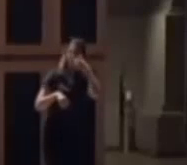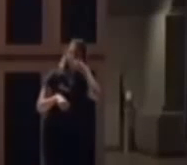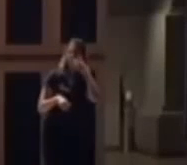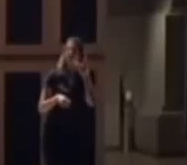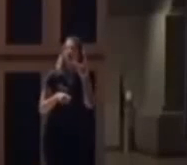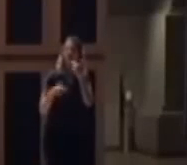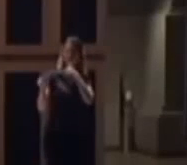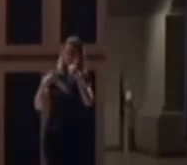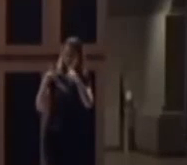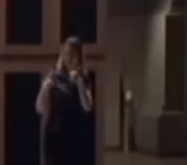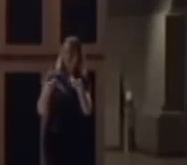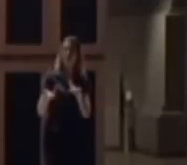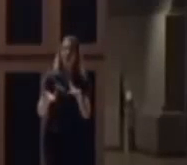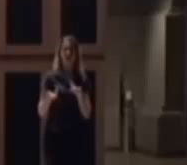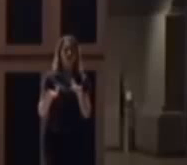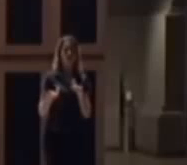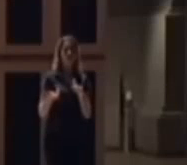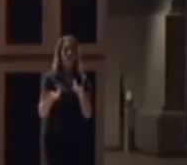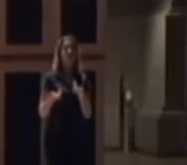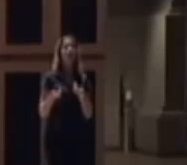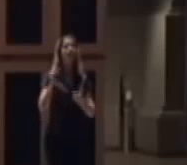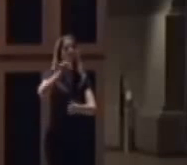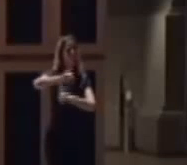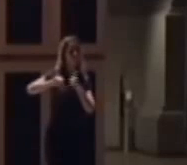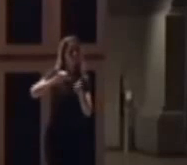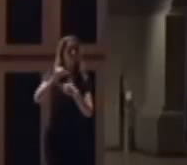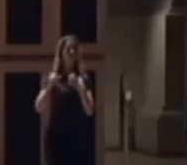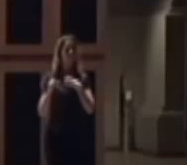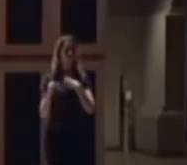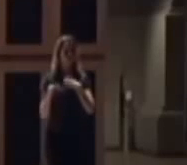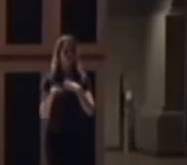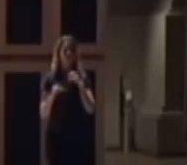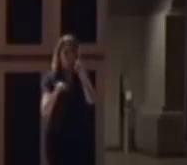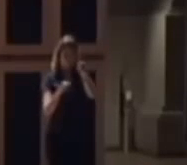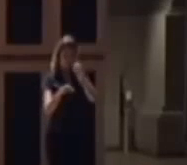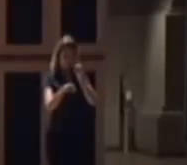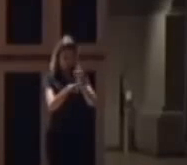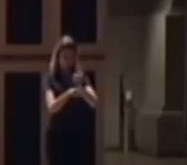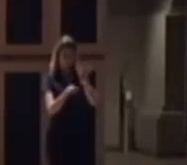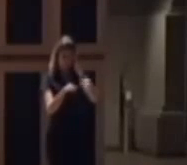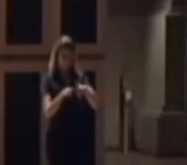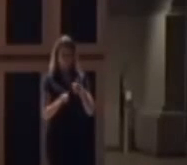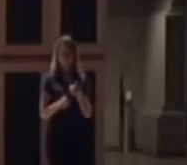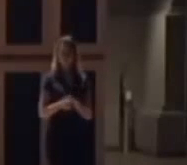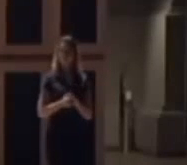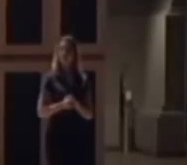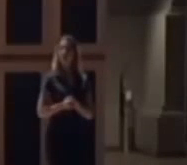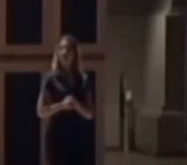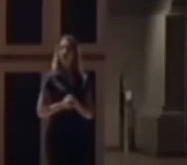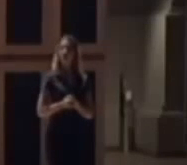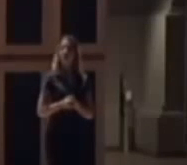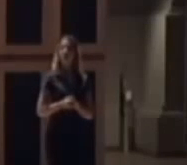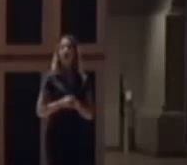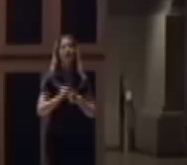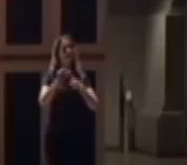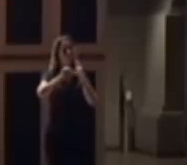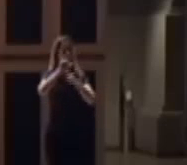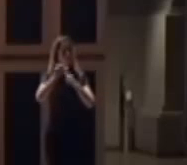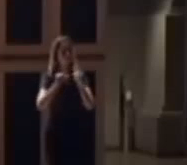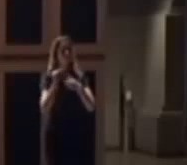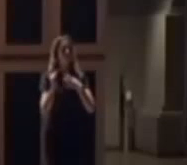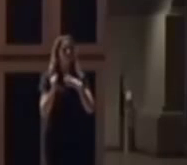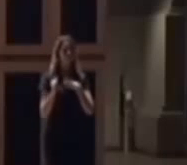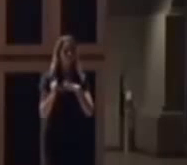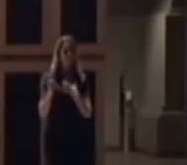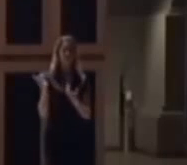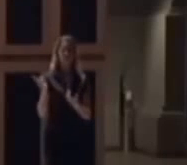atividade. Então, muda a rotina. Já vou terminar, está na última. Muda essa rotina, porque oferta